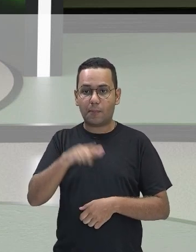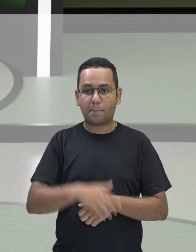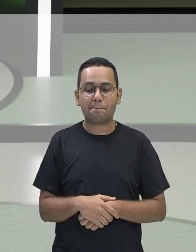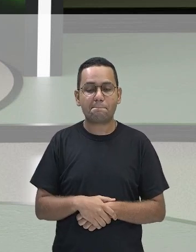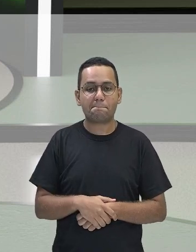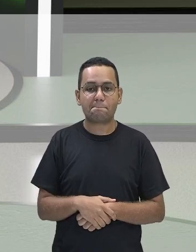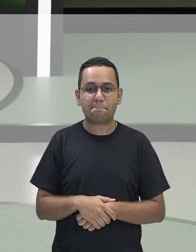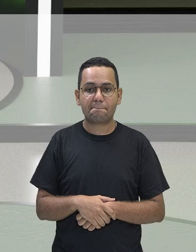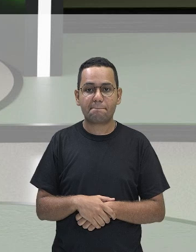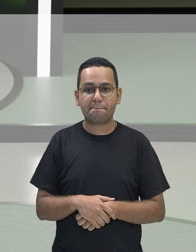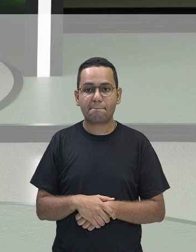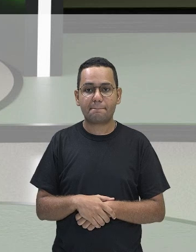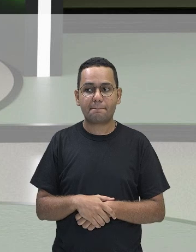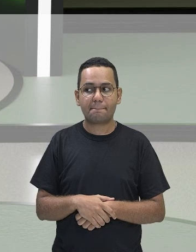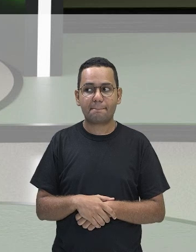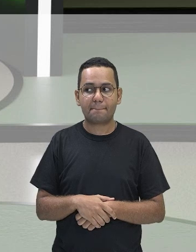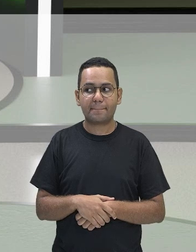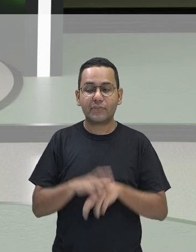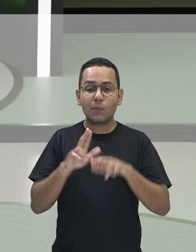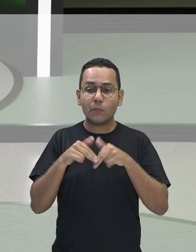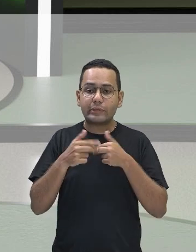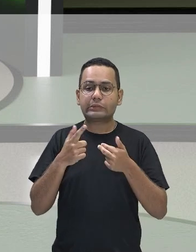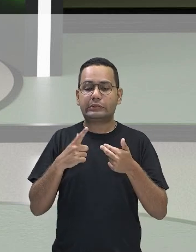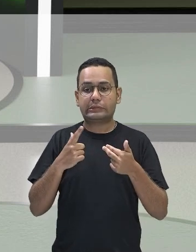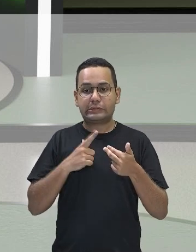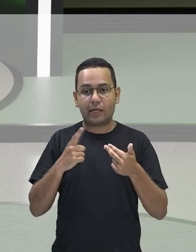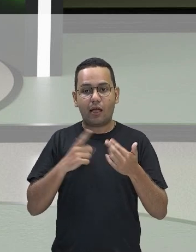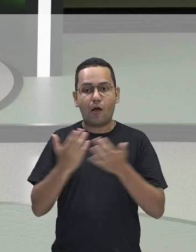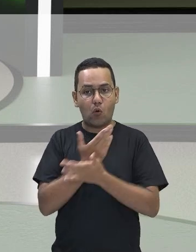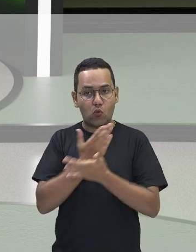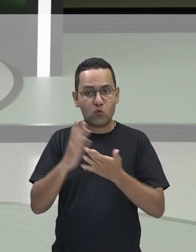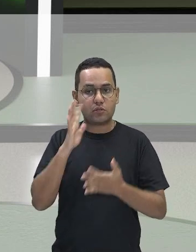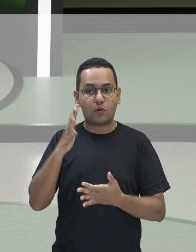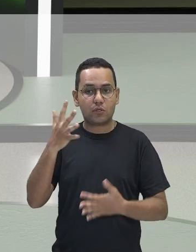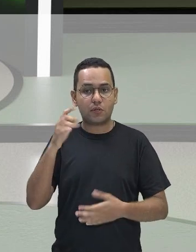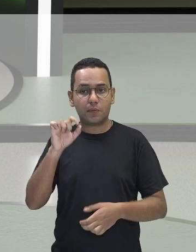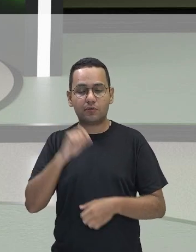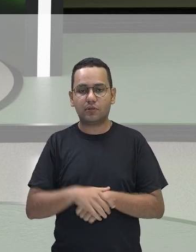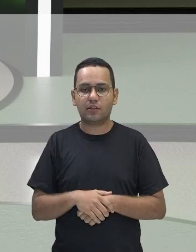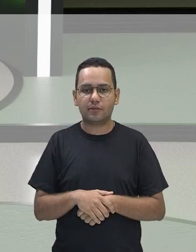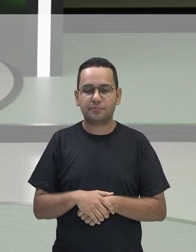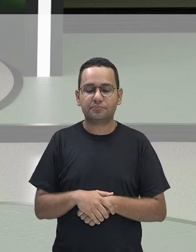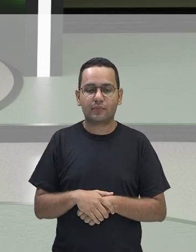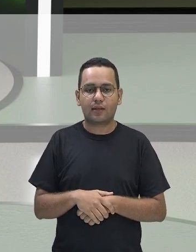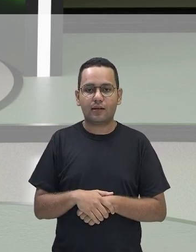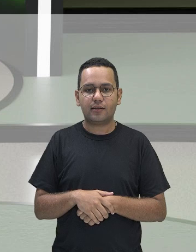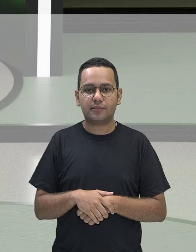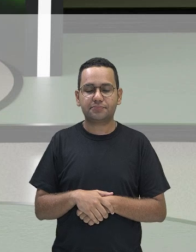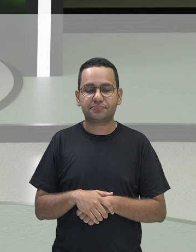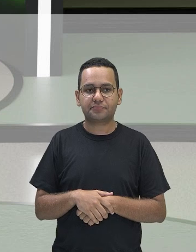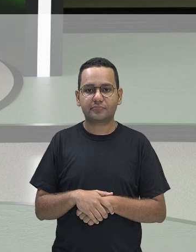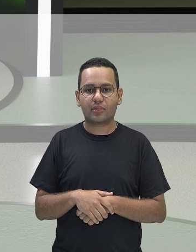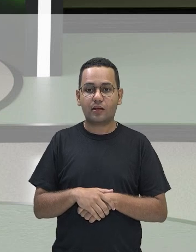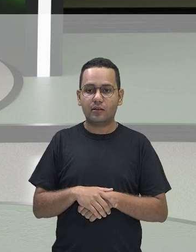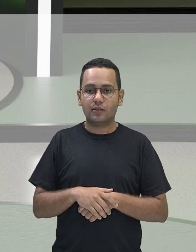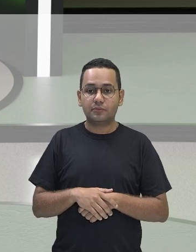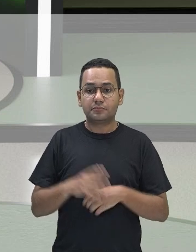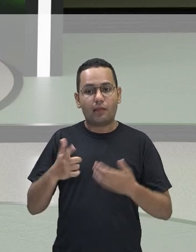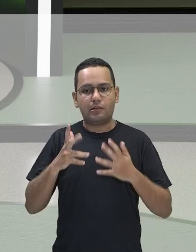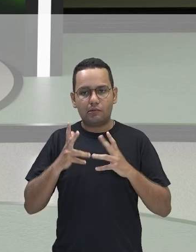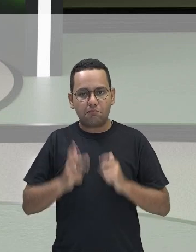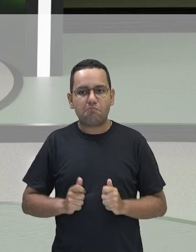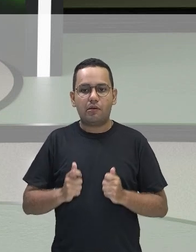que existem algumas ocasiões, às vezes, relacionadas a hábitos de higiene, ou, em alguns casos,